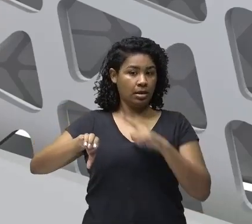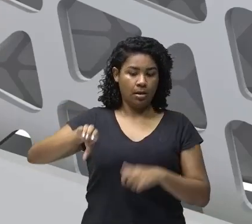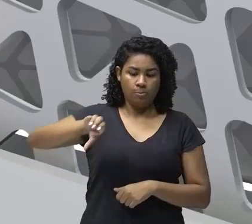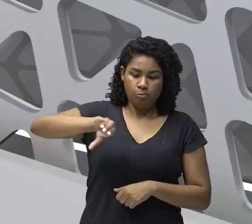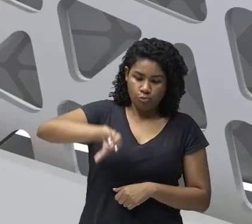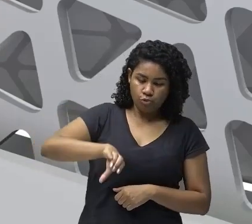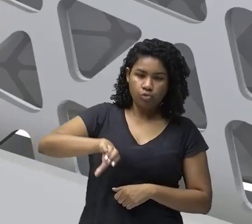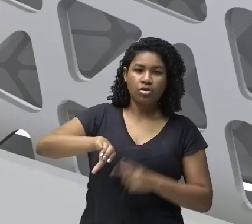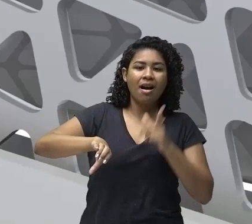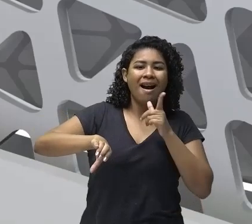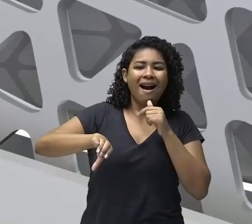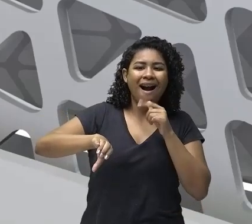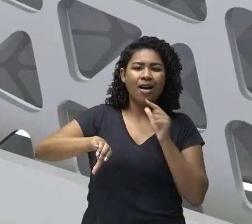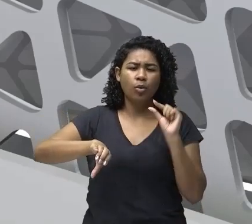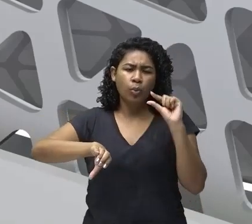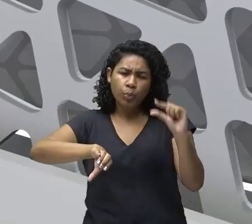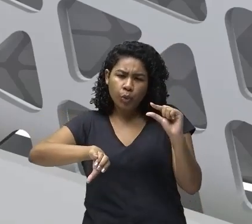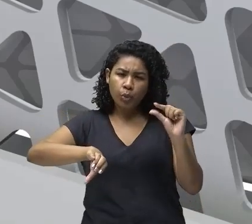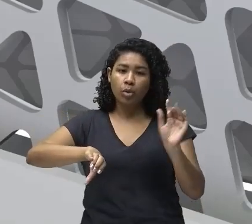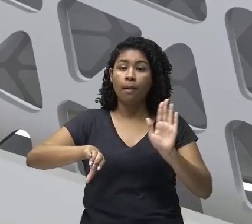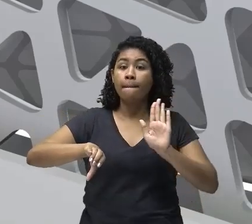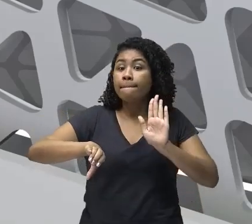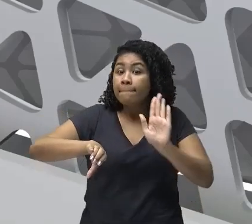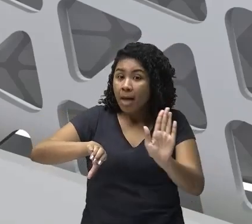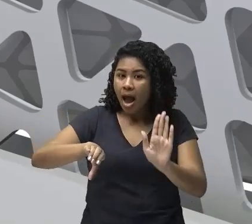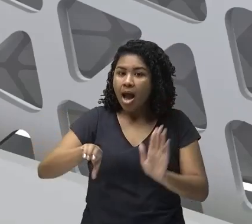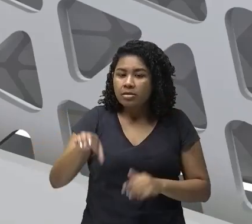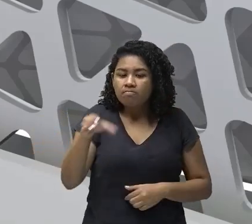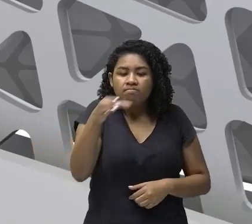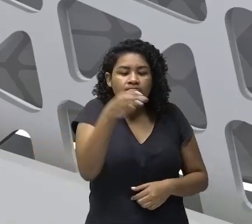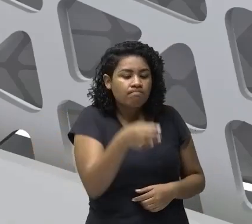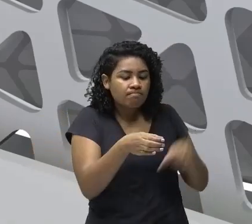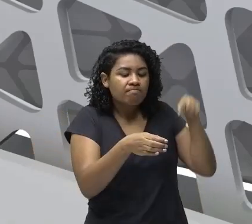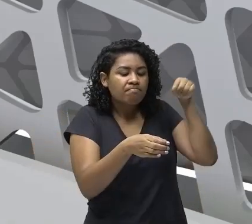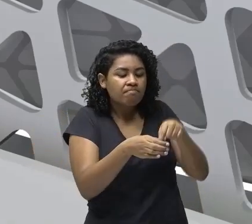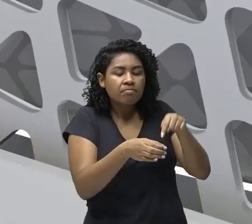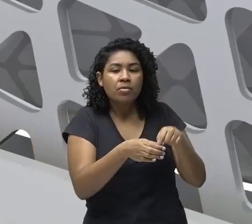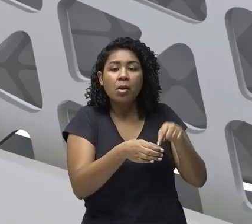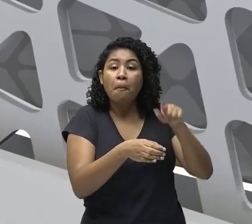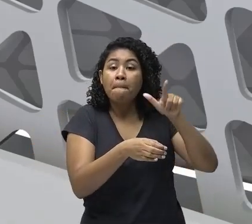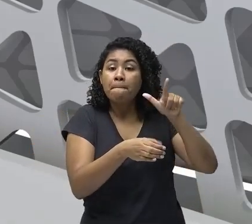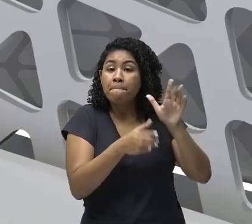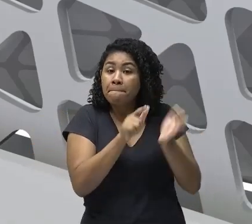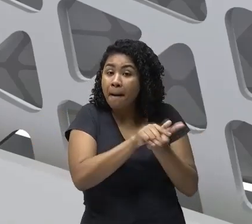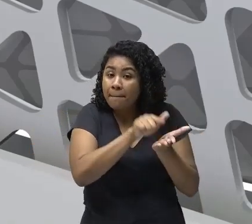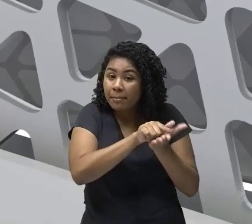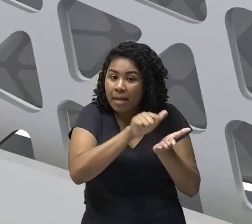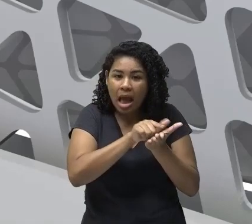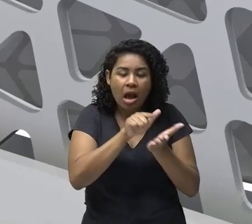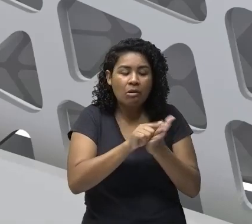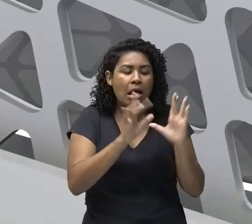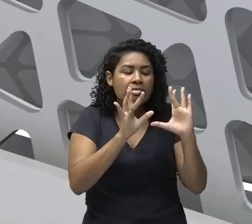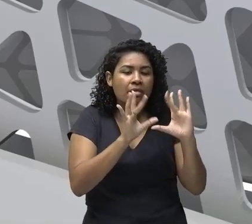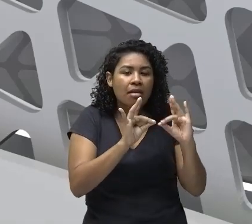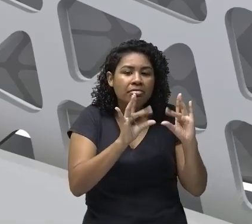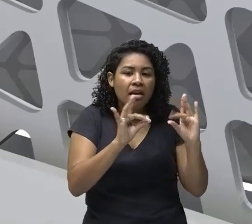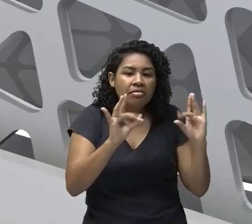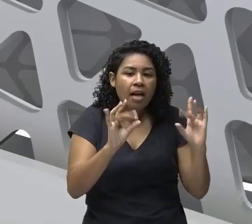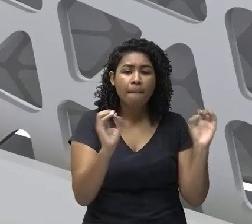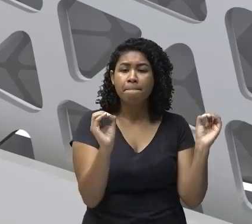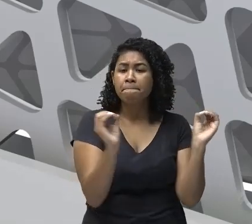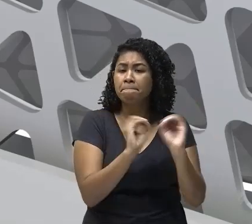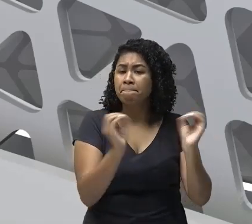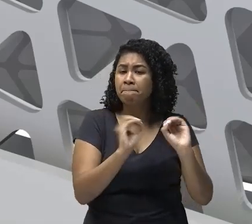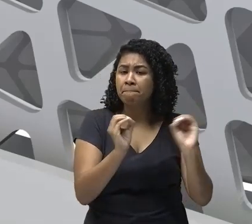água no copo, o papel no fundo não vai ficar molhado. Por quê? Porque tem ar ali dentro e impede